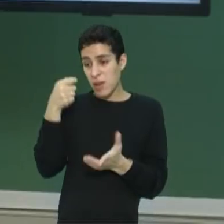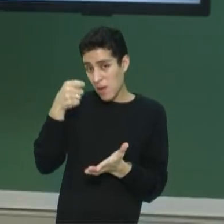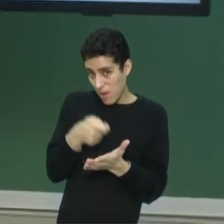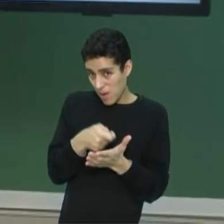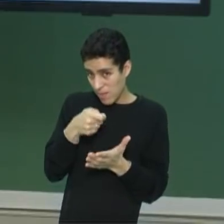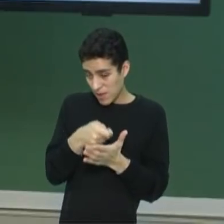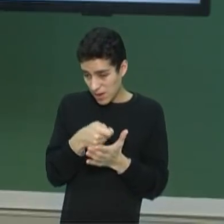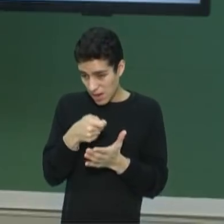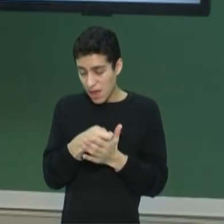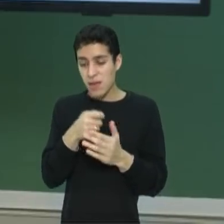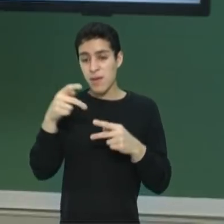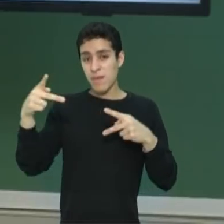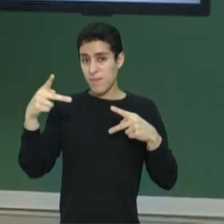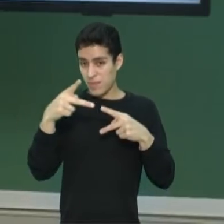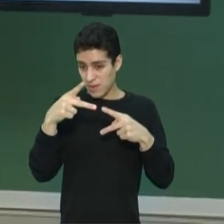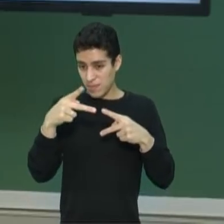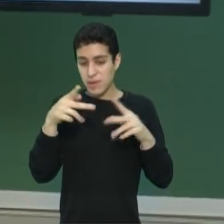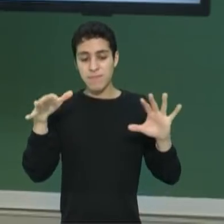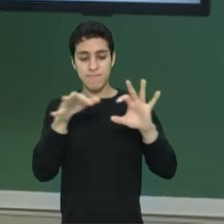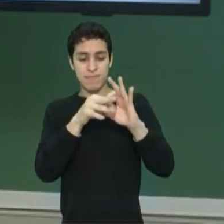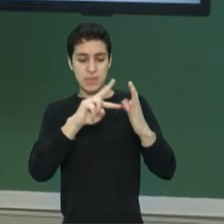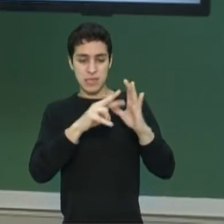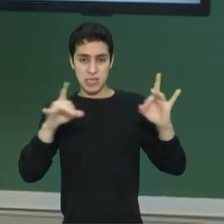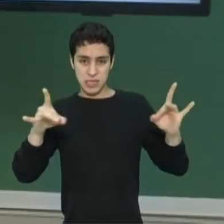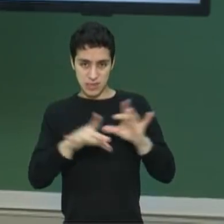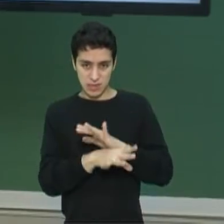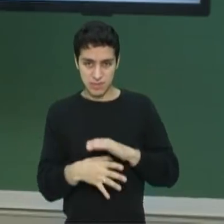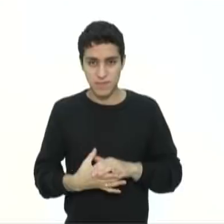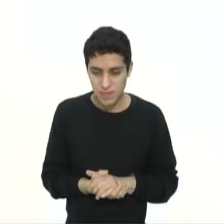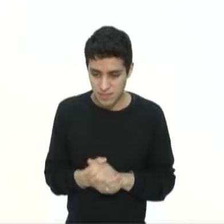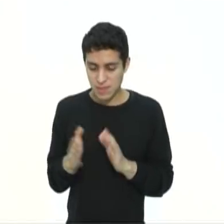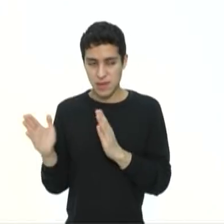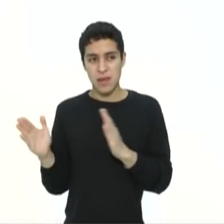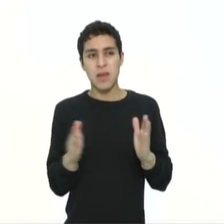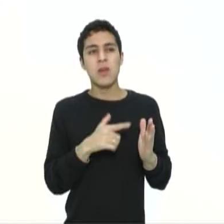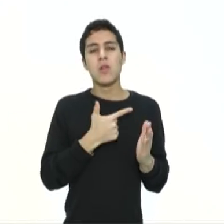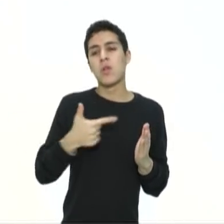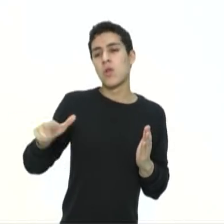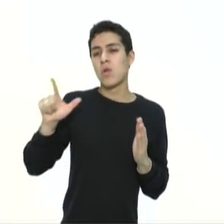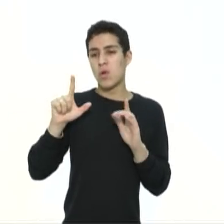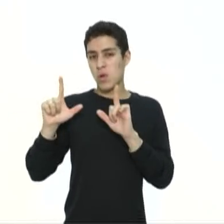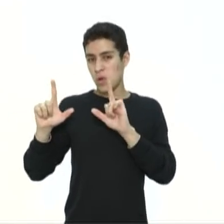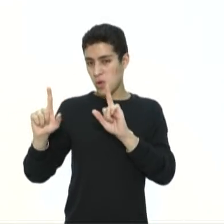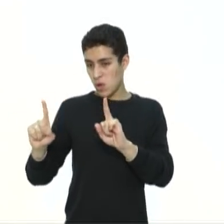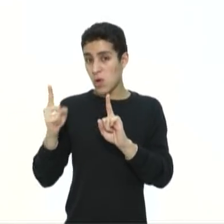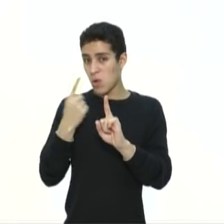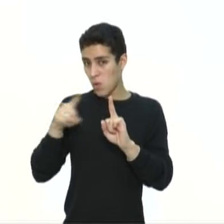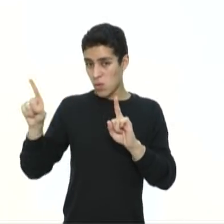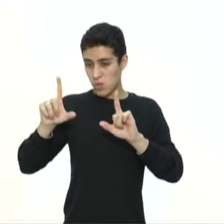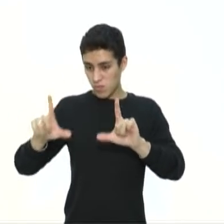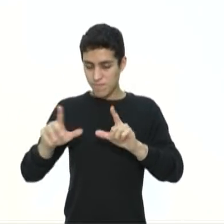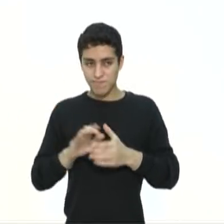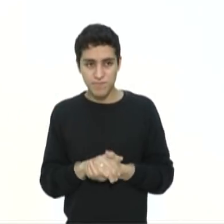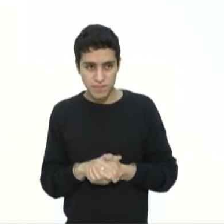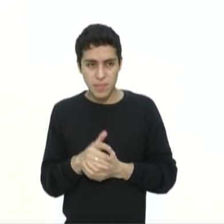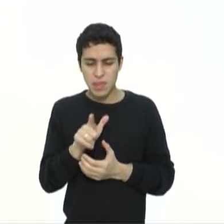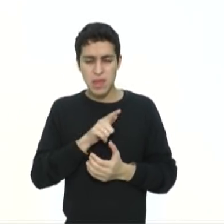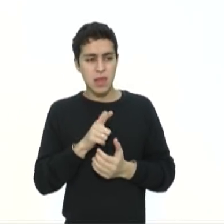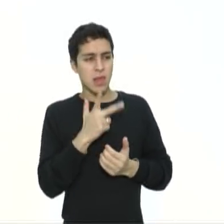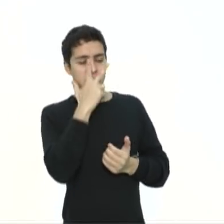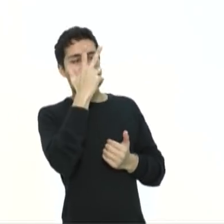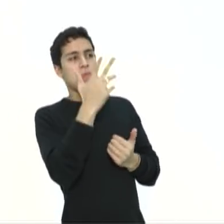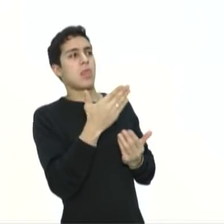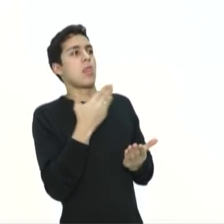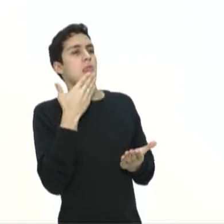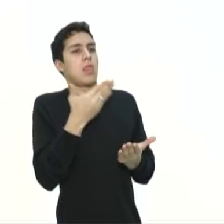para complementar o sentido, né? E no último quadrinho ali, né, aparece uma certa indignação